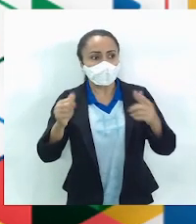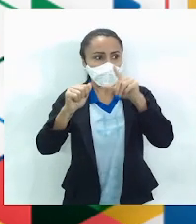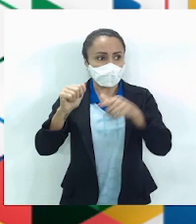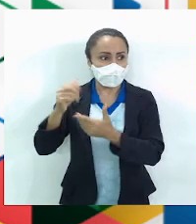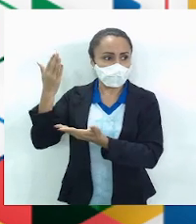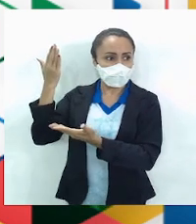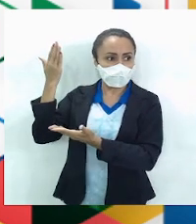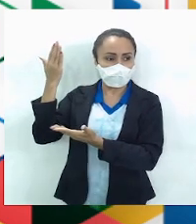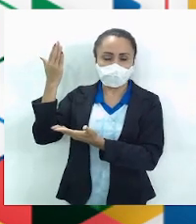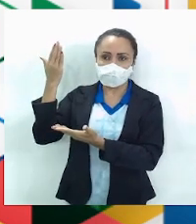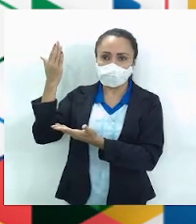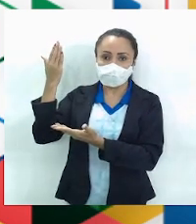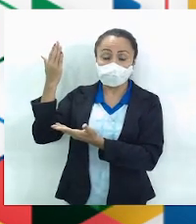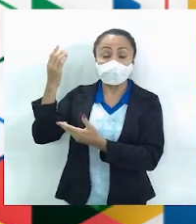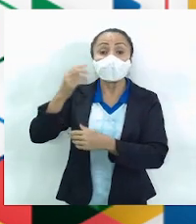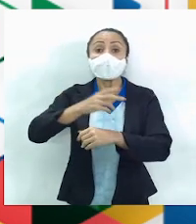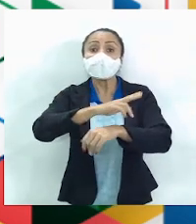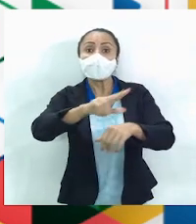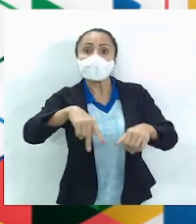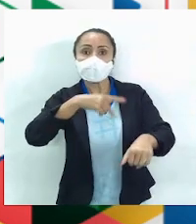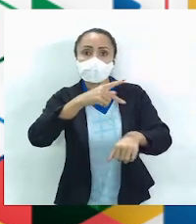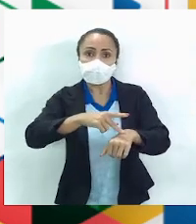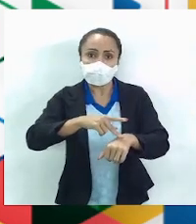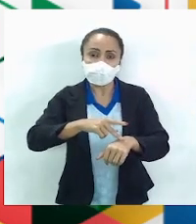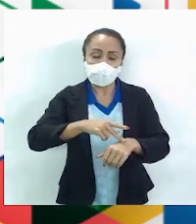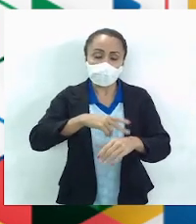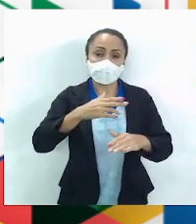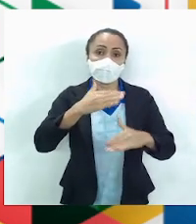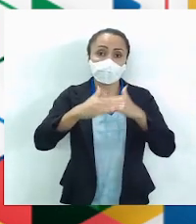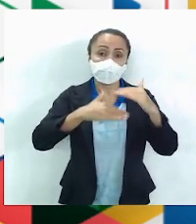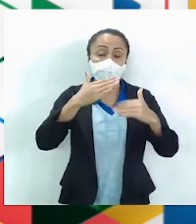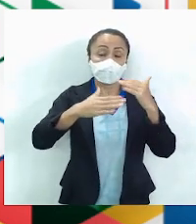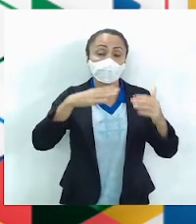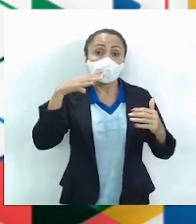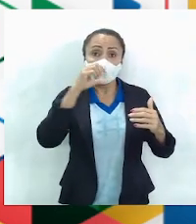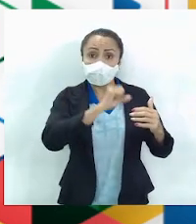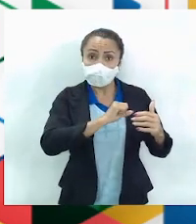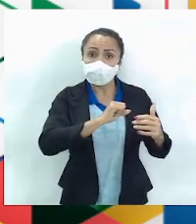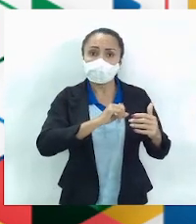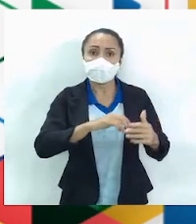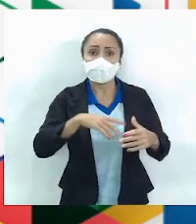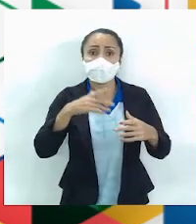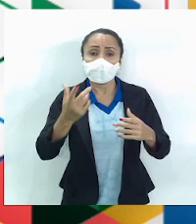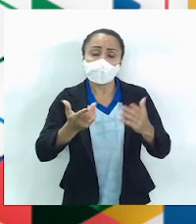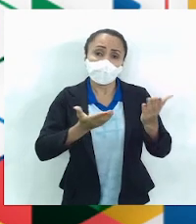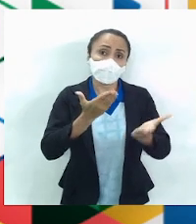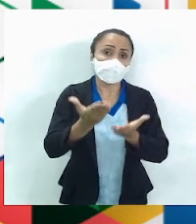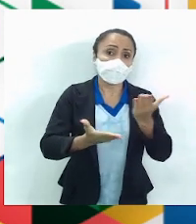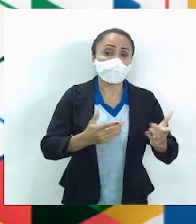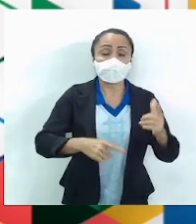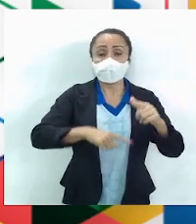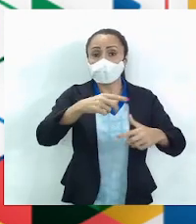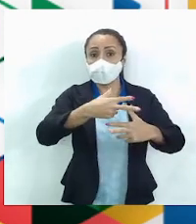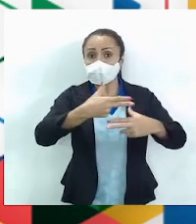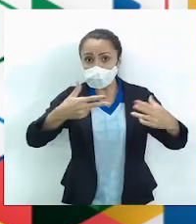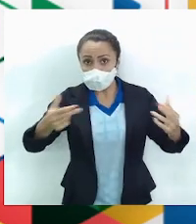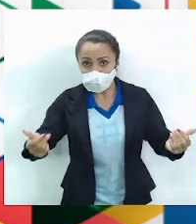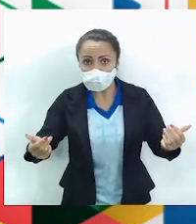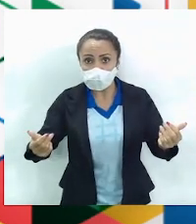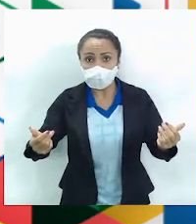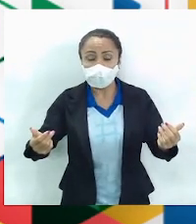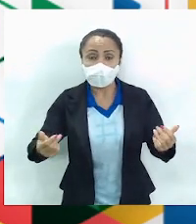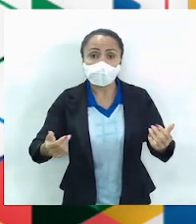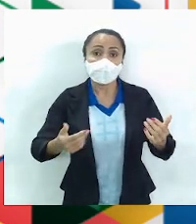Letra A. Os países subdesenvolvidos e emergentes são aqueles que fornecem matéria-primas, né?